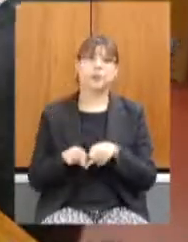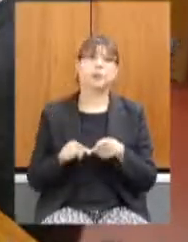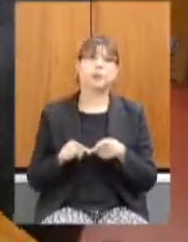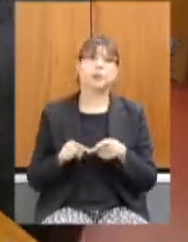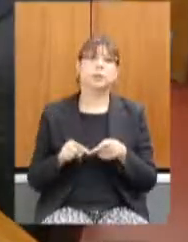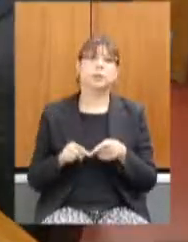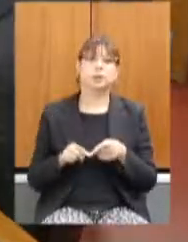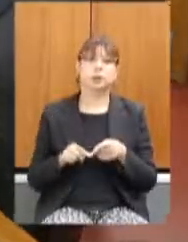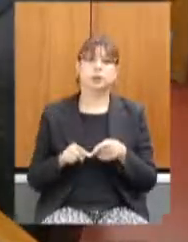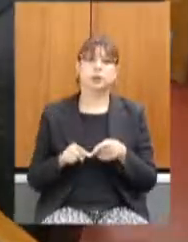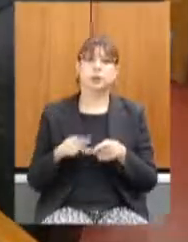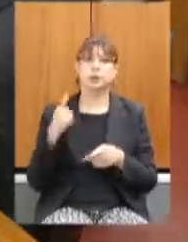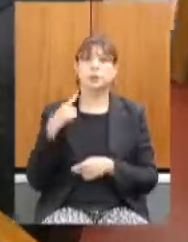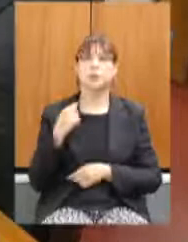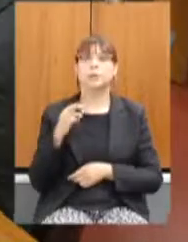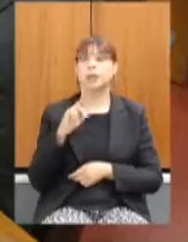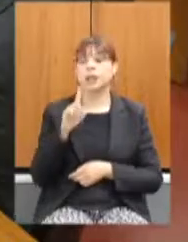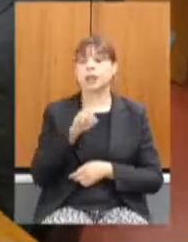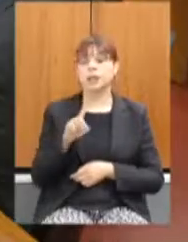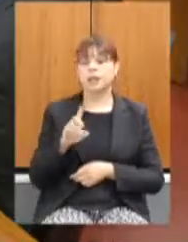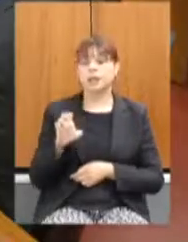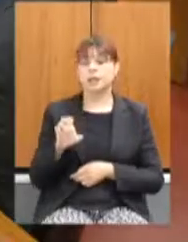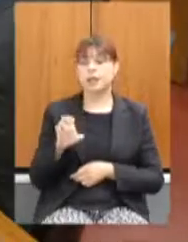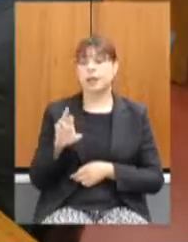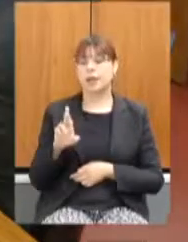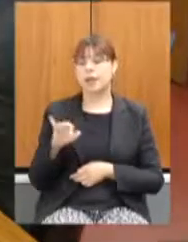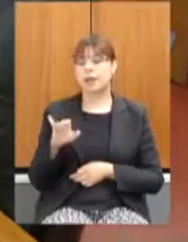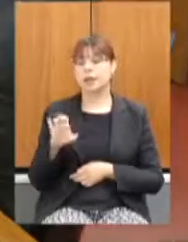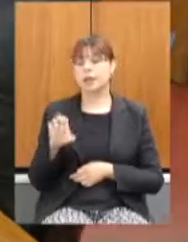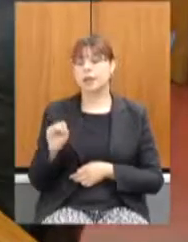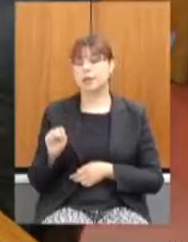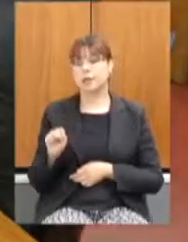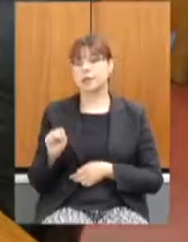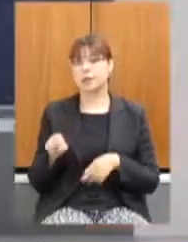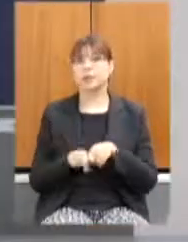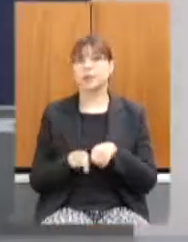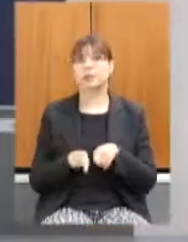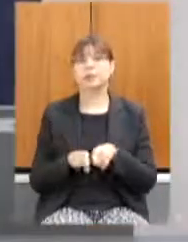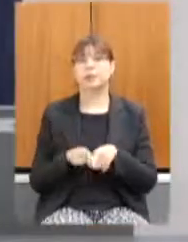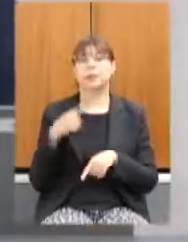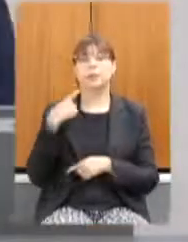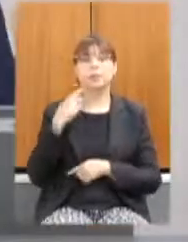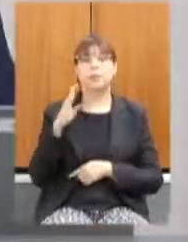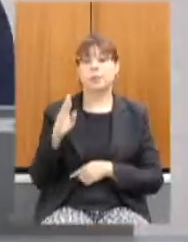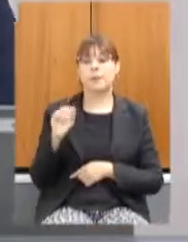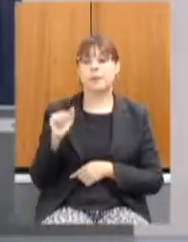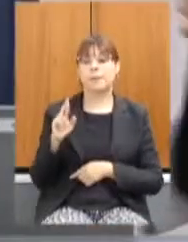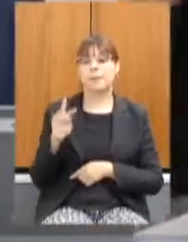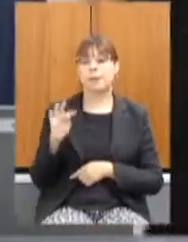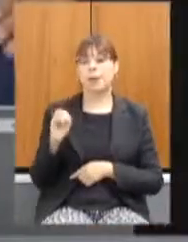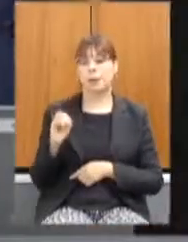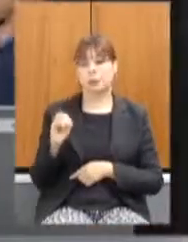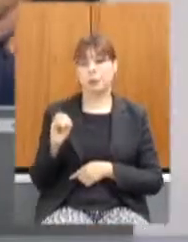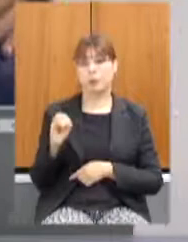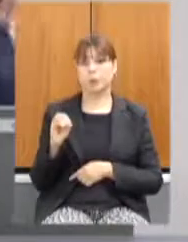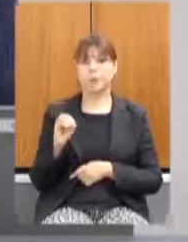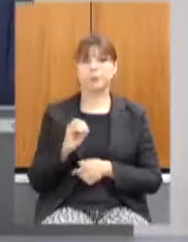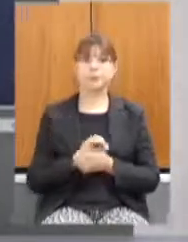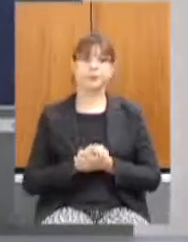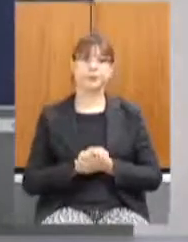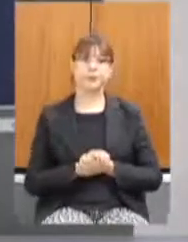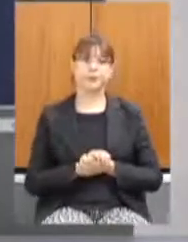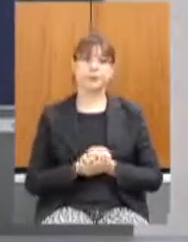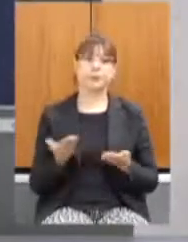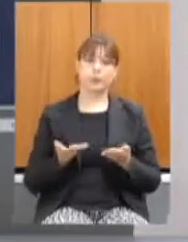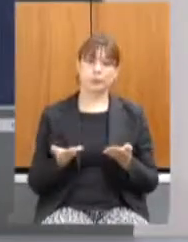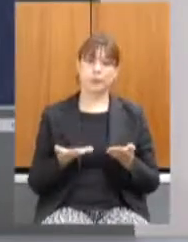a presença do deputado José Reis e o deputado-pastor também tá aqui presente e nesse momento